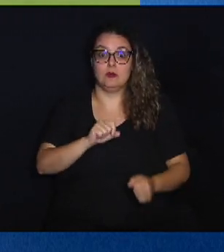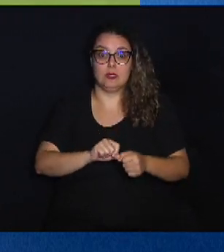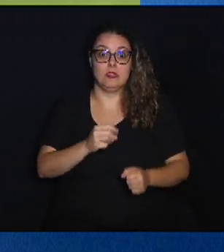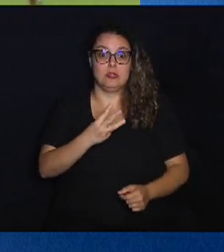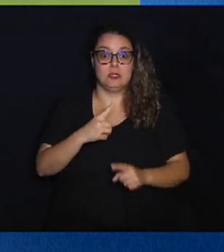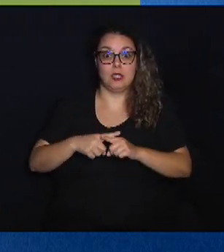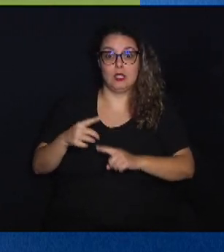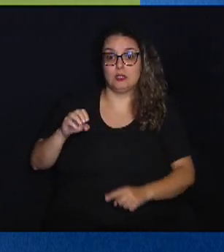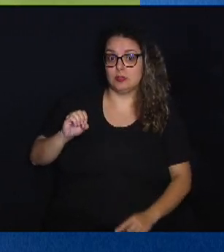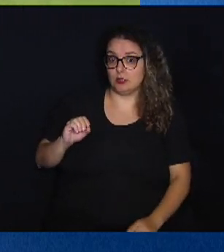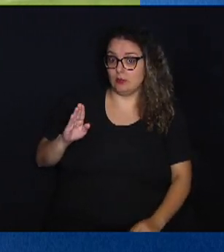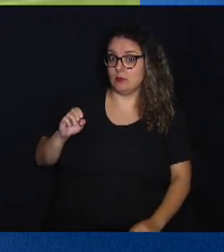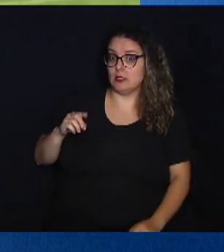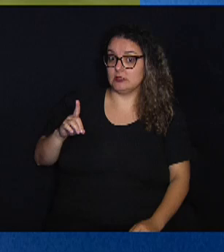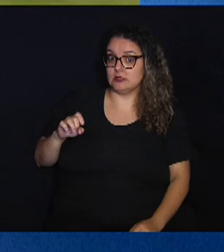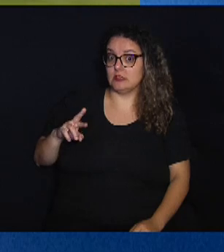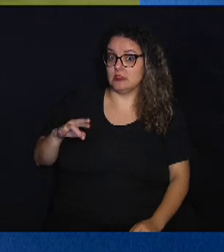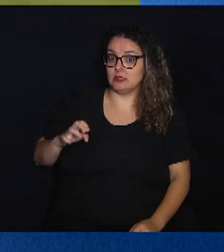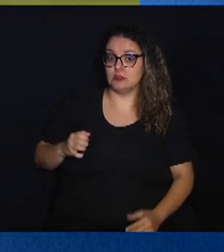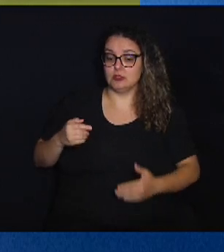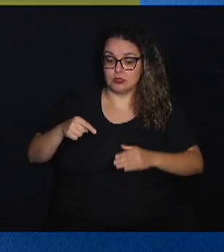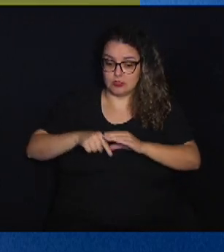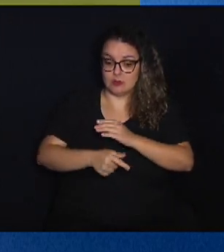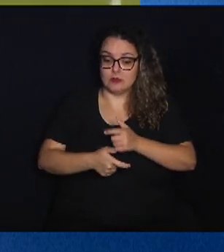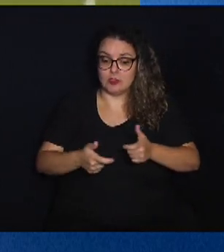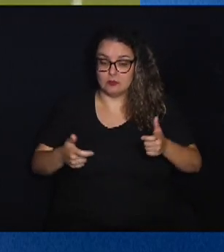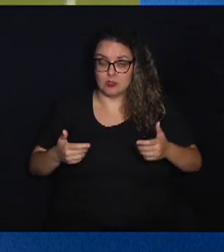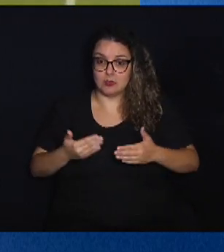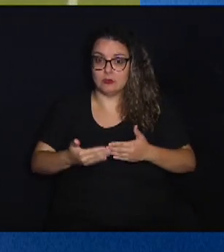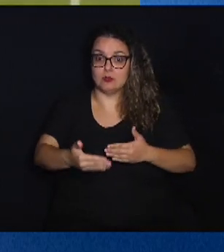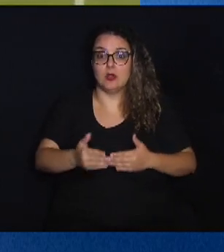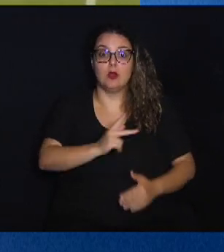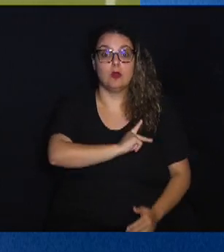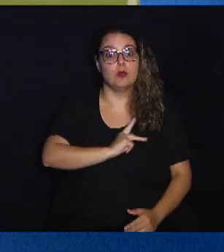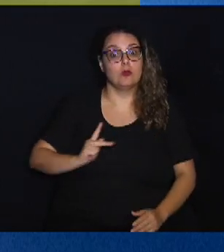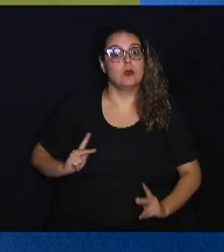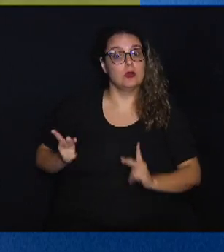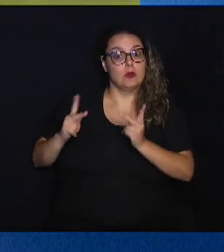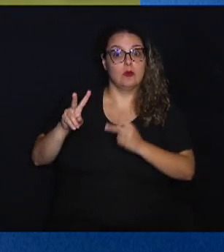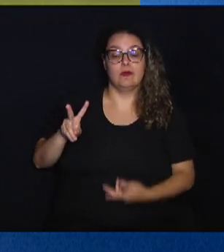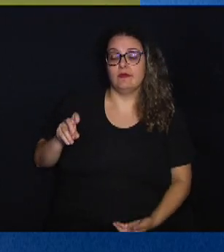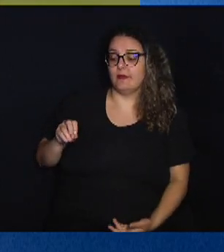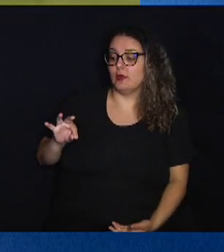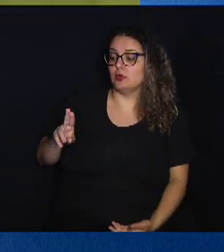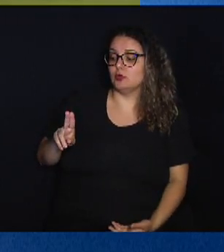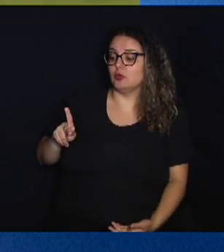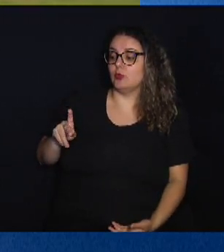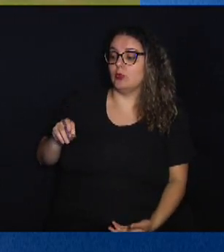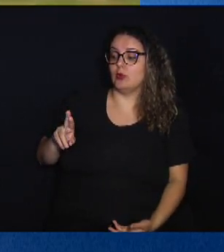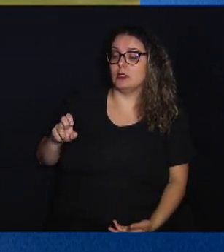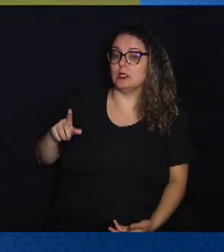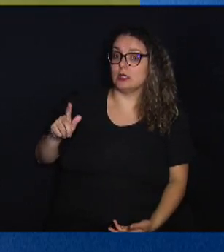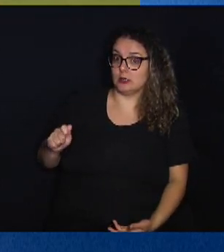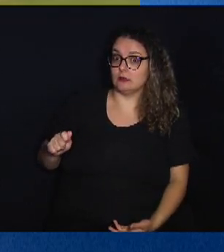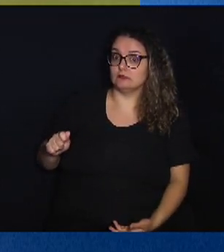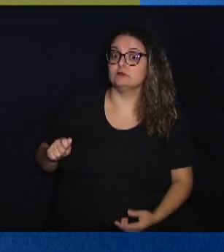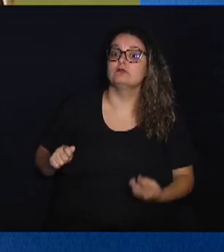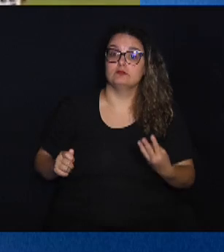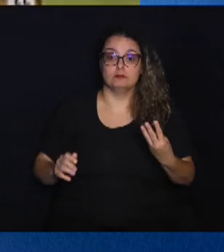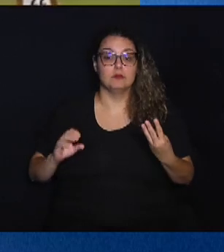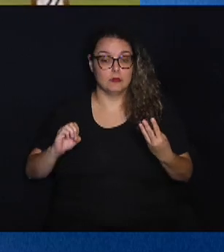no Bandeirante e avança de fase. Ponte Preta vence Votuporanguense por 2-0 e também